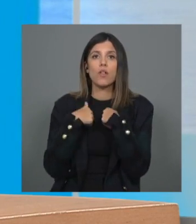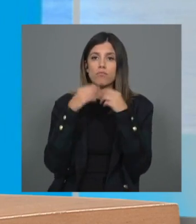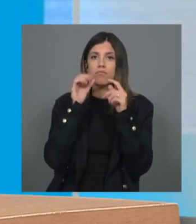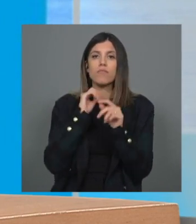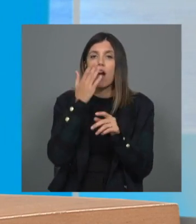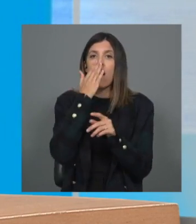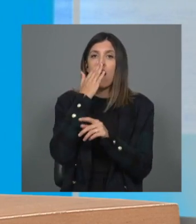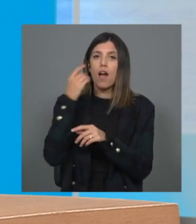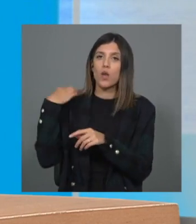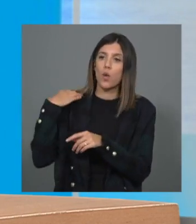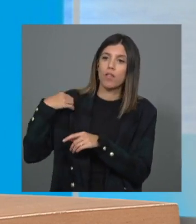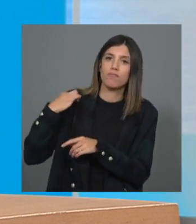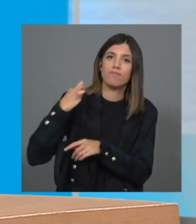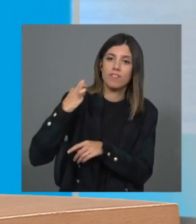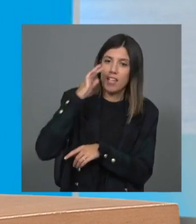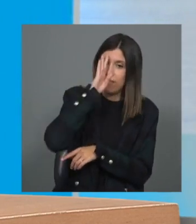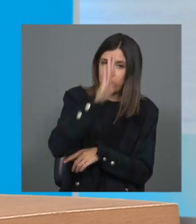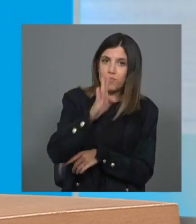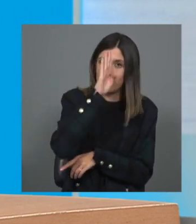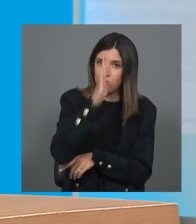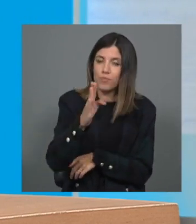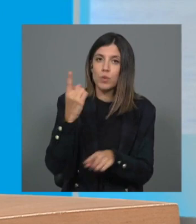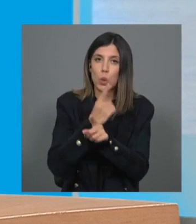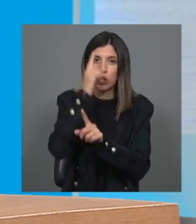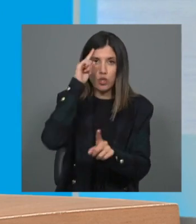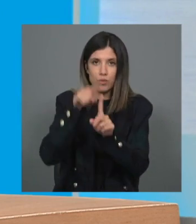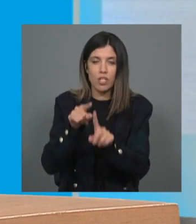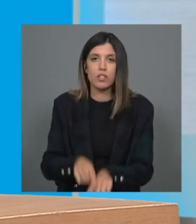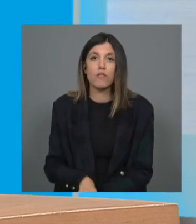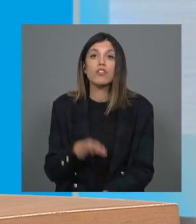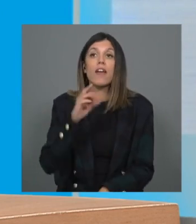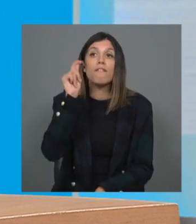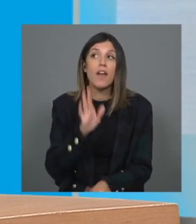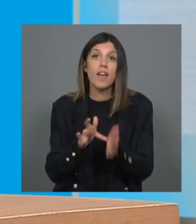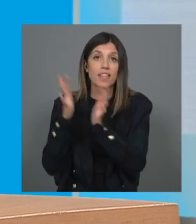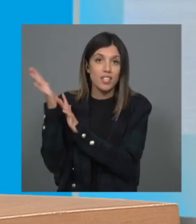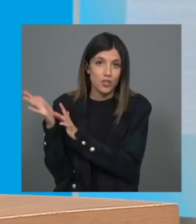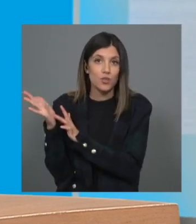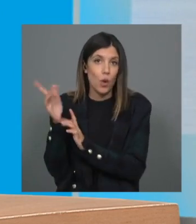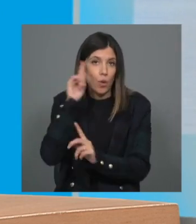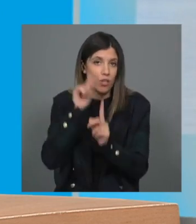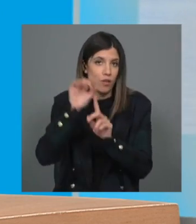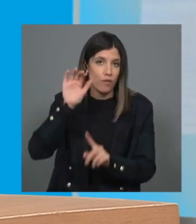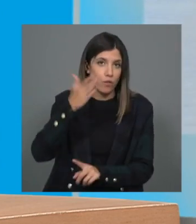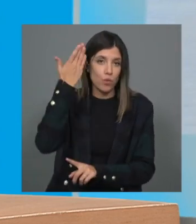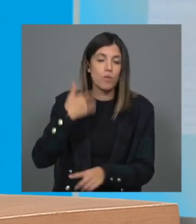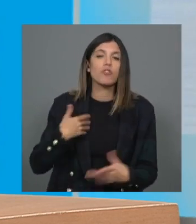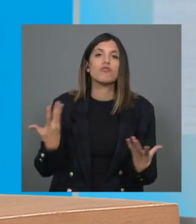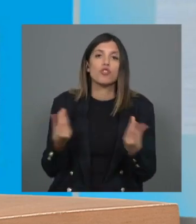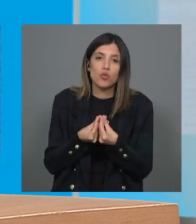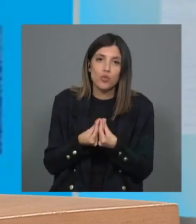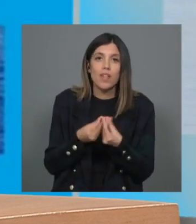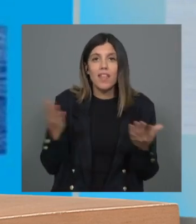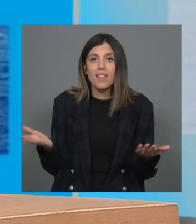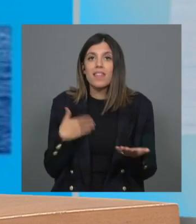para nos apontar para aquilo que é definitivo e final e pronto, isso aí é a nossa fé em Cristo e é sem dúvida nenhuma isso que nos junta e que dá vida às